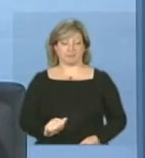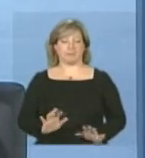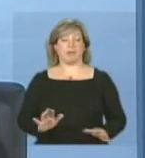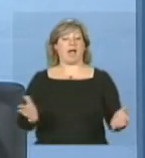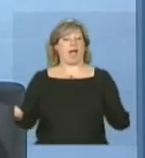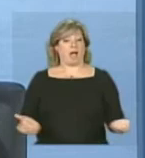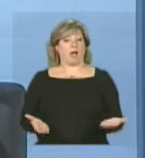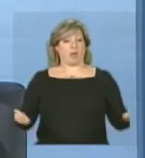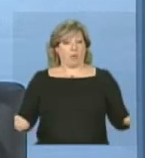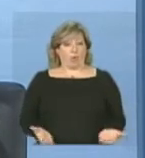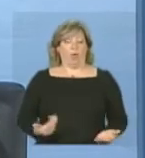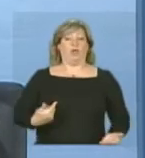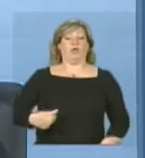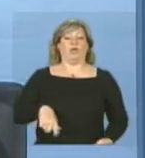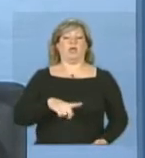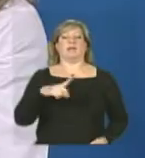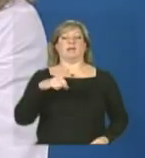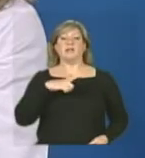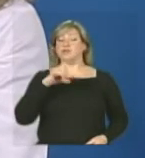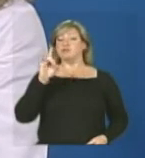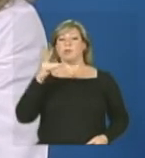na fase de criar apenas